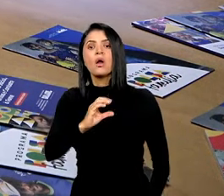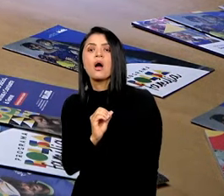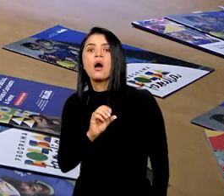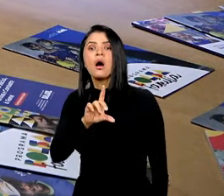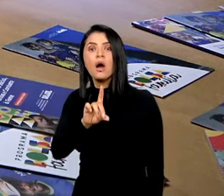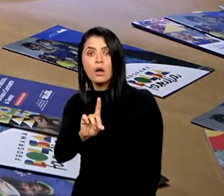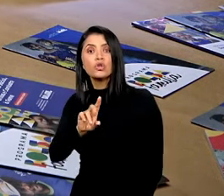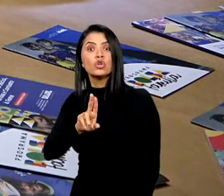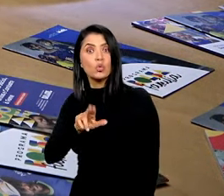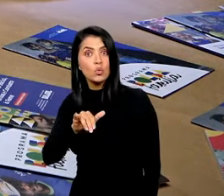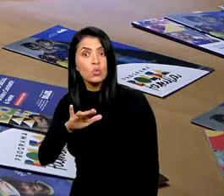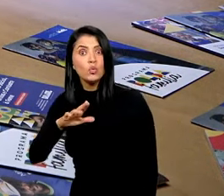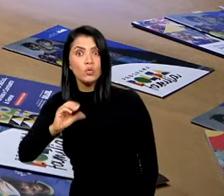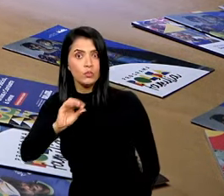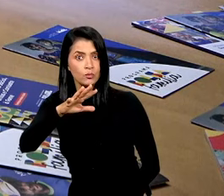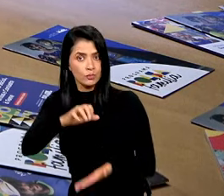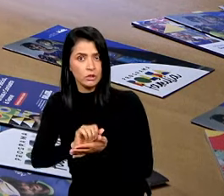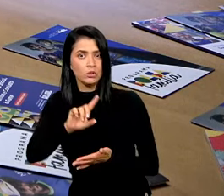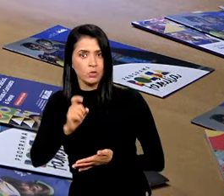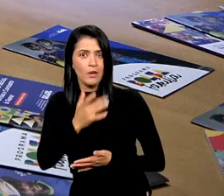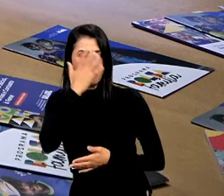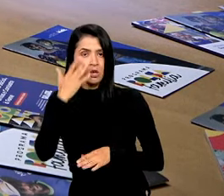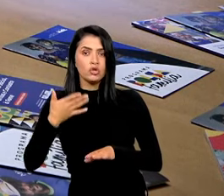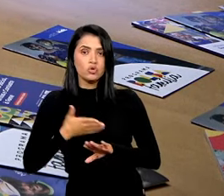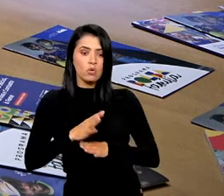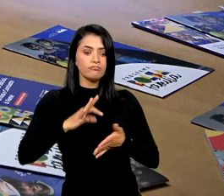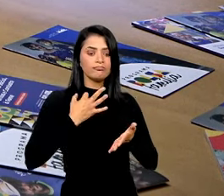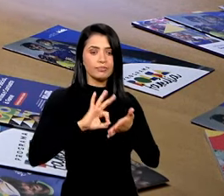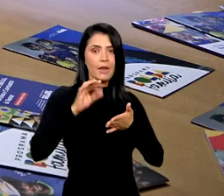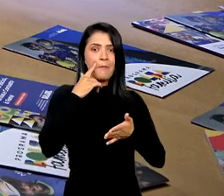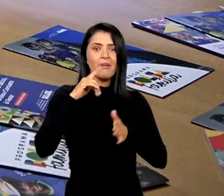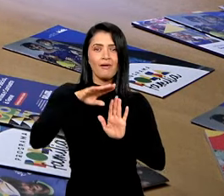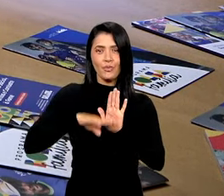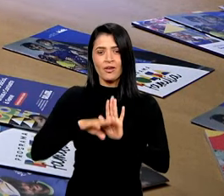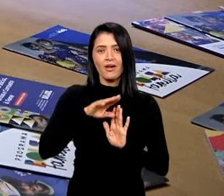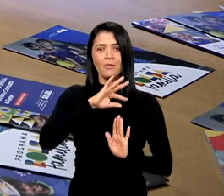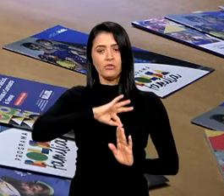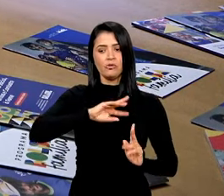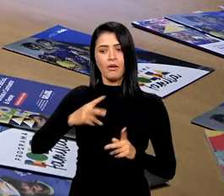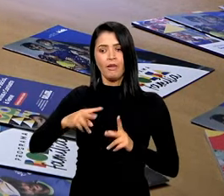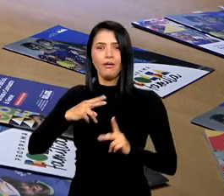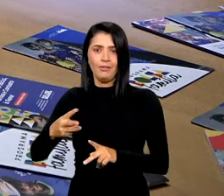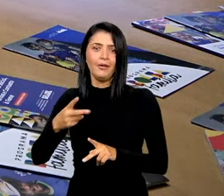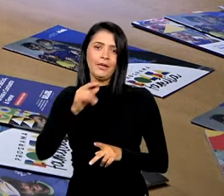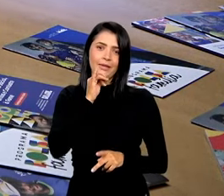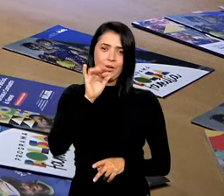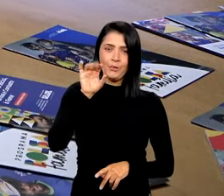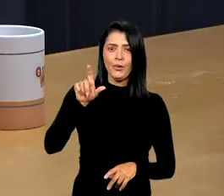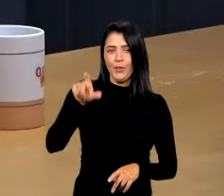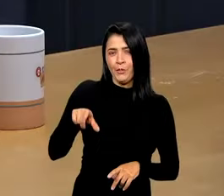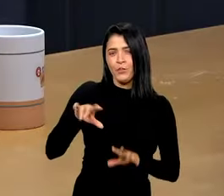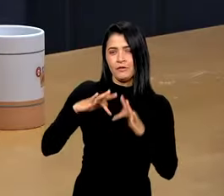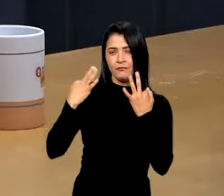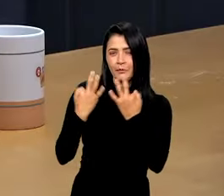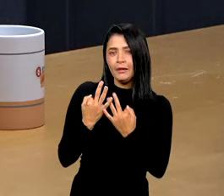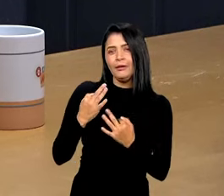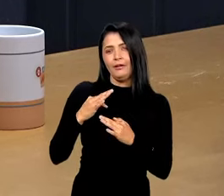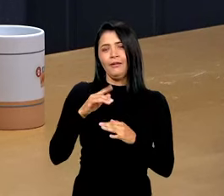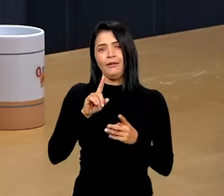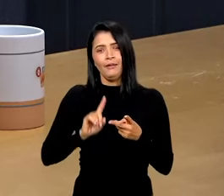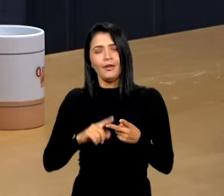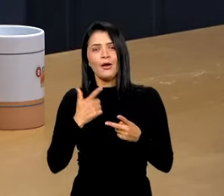cadastram, por exemplo, para receberem os programas de transferência de renda, o programa Bolsa Família, o benefício de